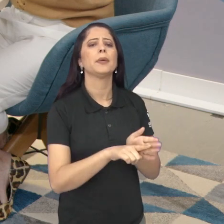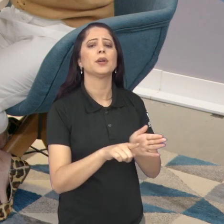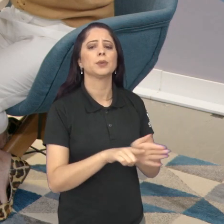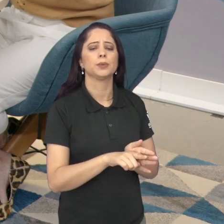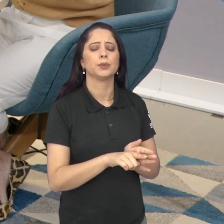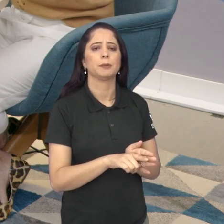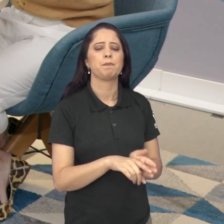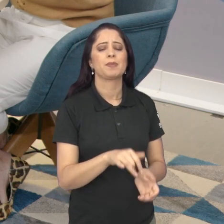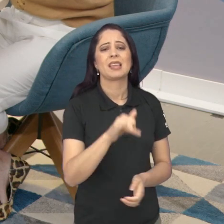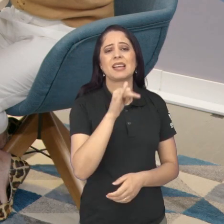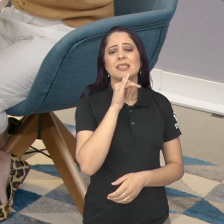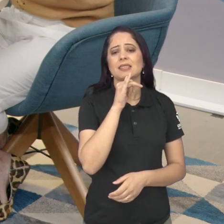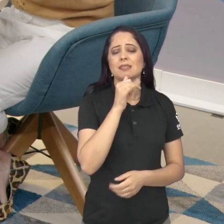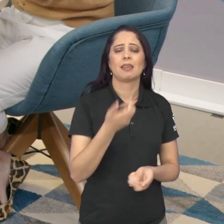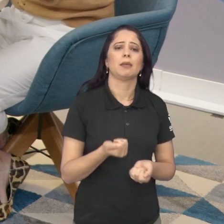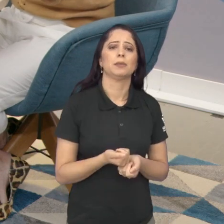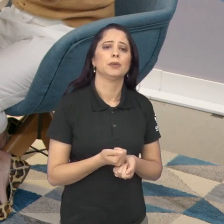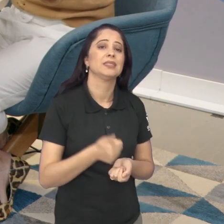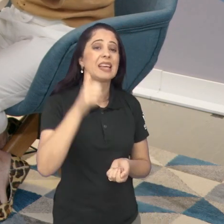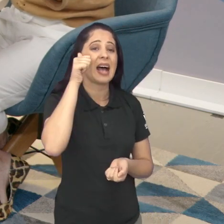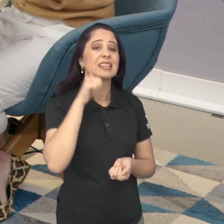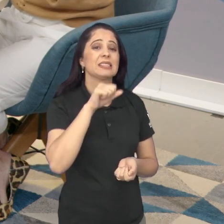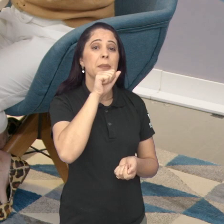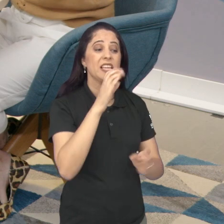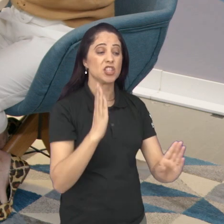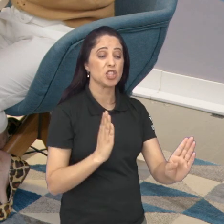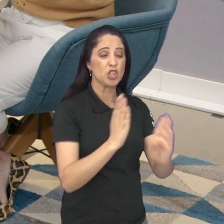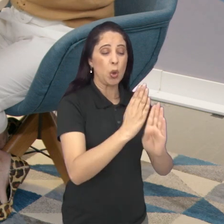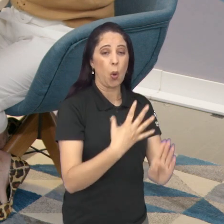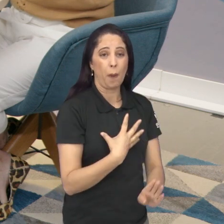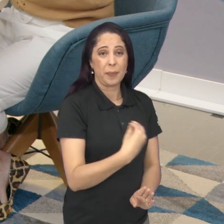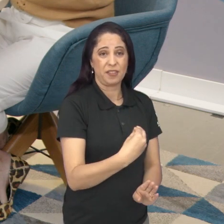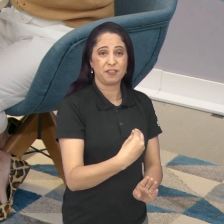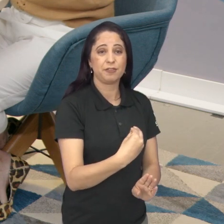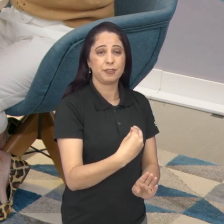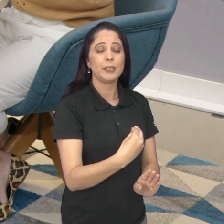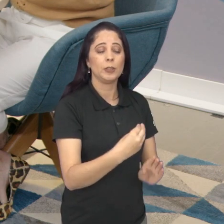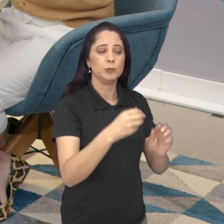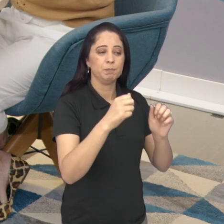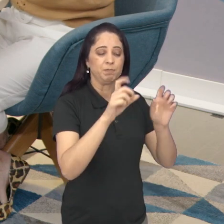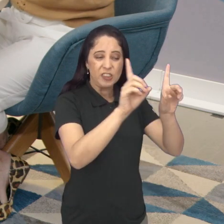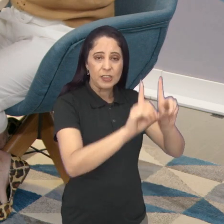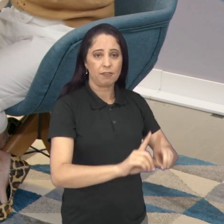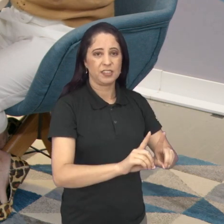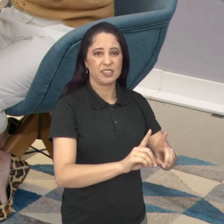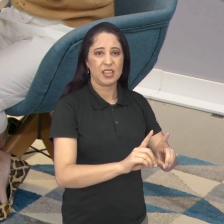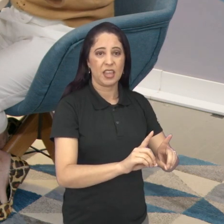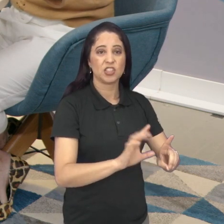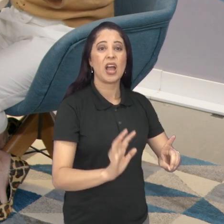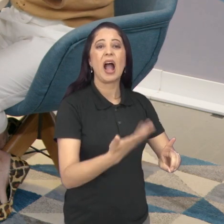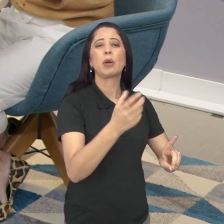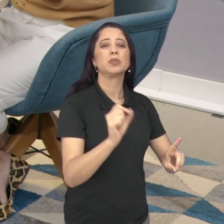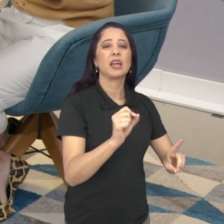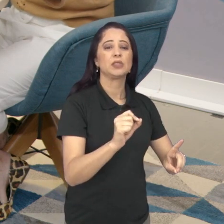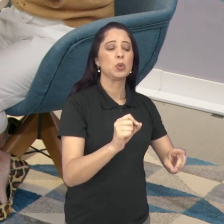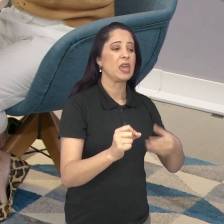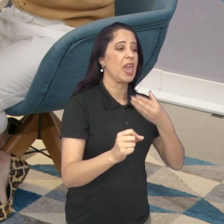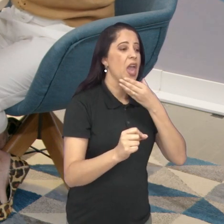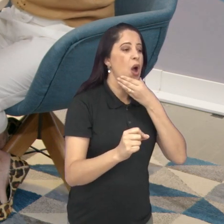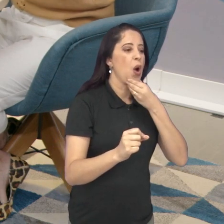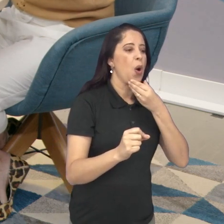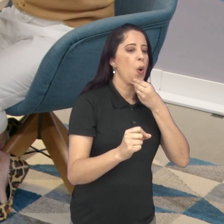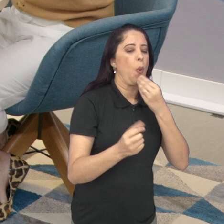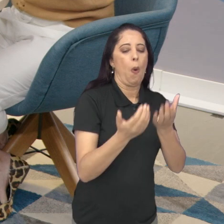quando tem o diagnóstico, muitas mães, infelizmente, acabam ficando sozinhas, solos, né? Muitos pais,